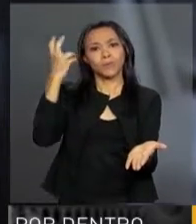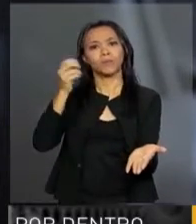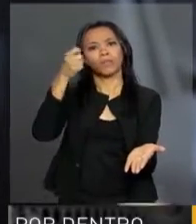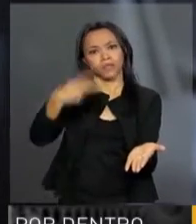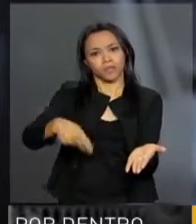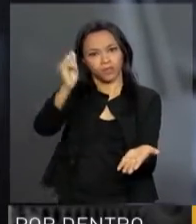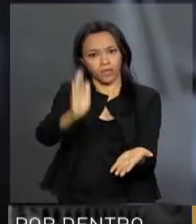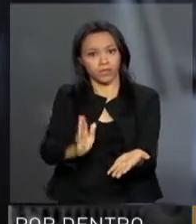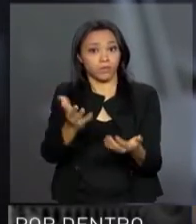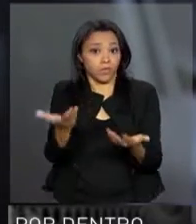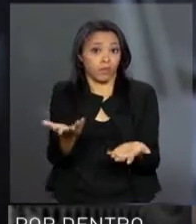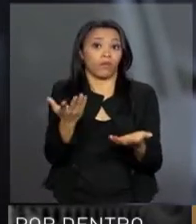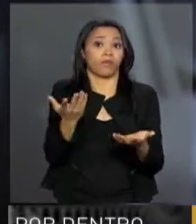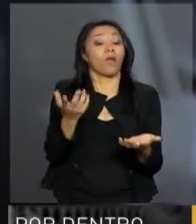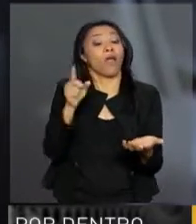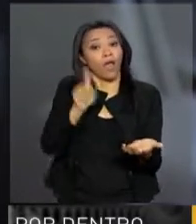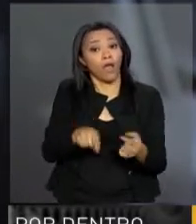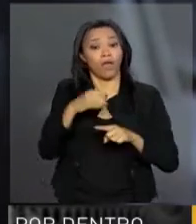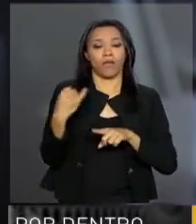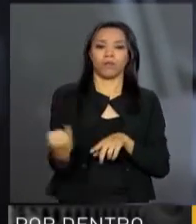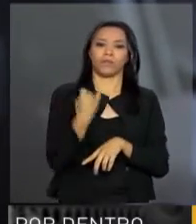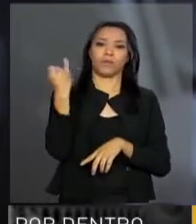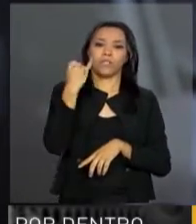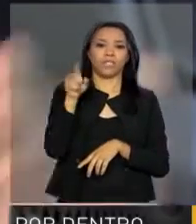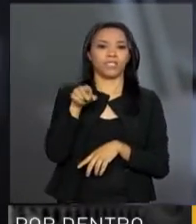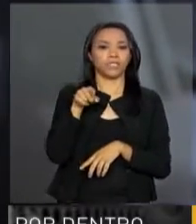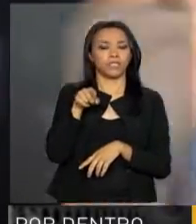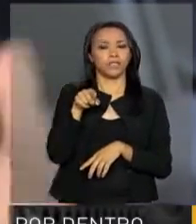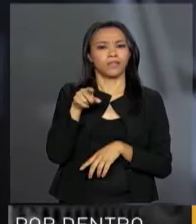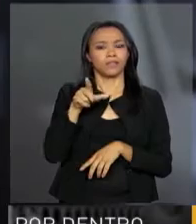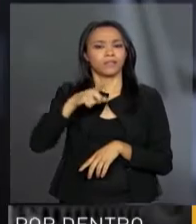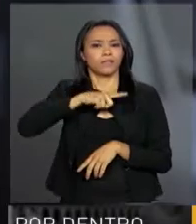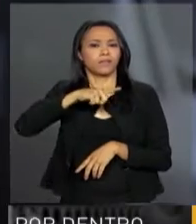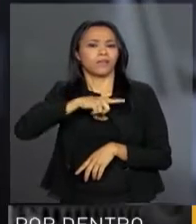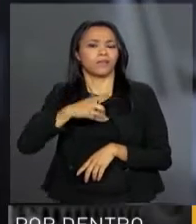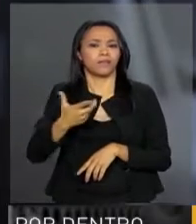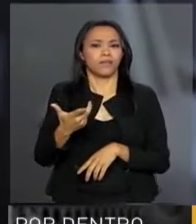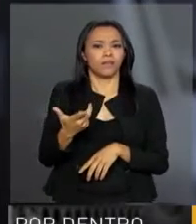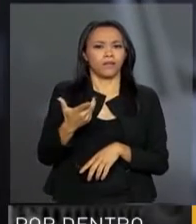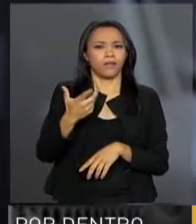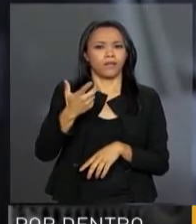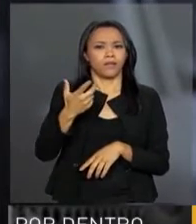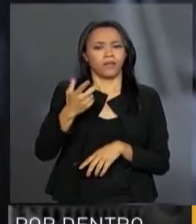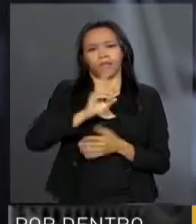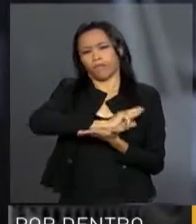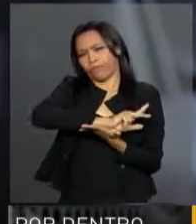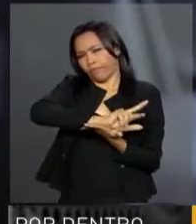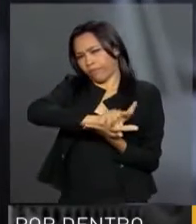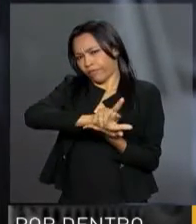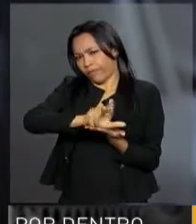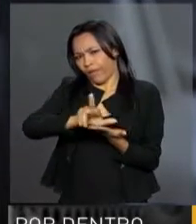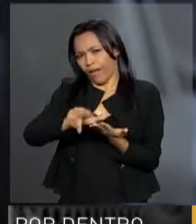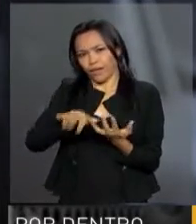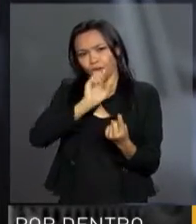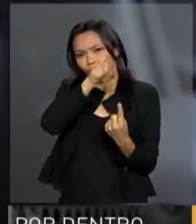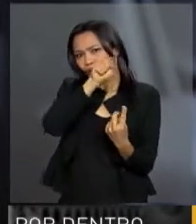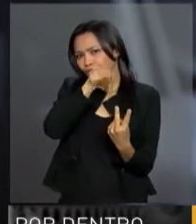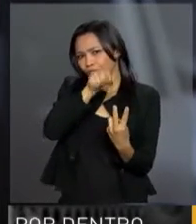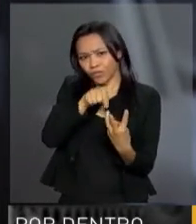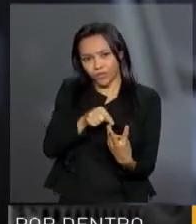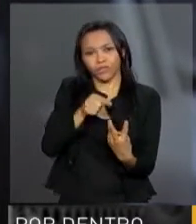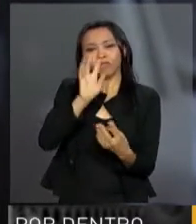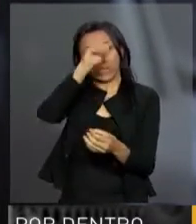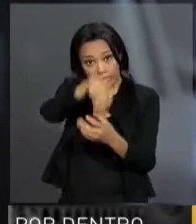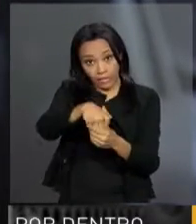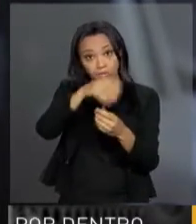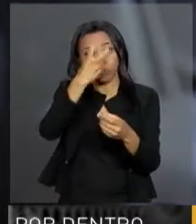E como é importante você ter, pelos vários objetivos que tem uma política cultural,